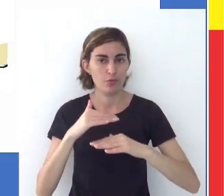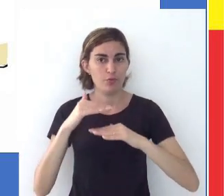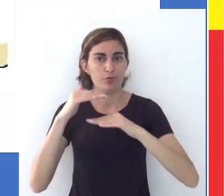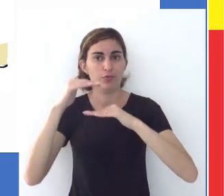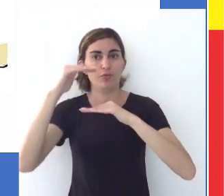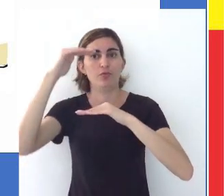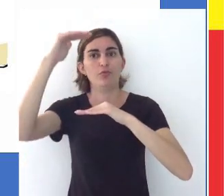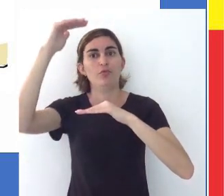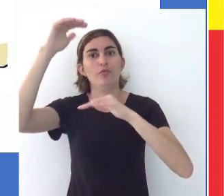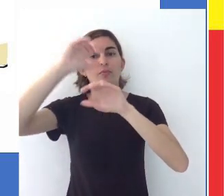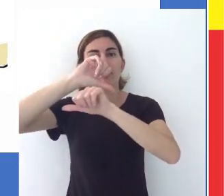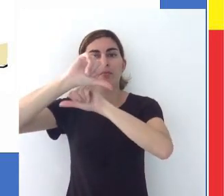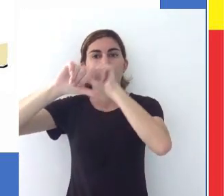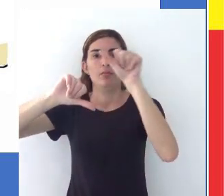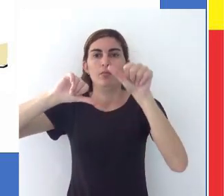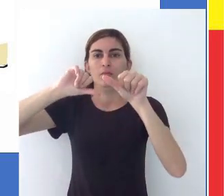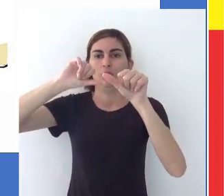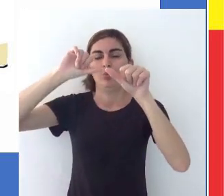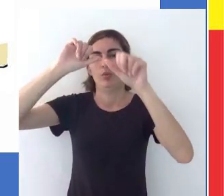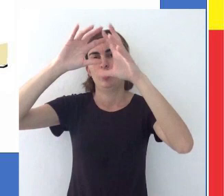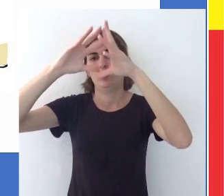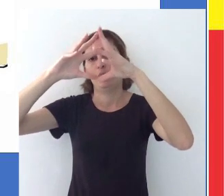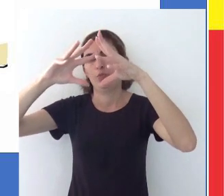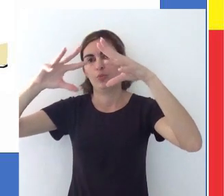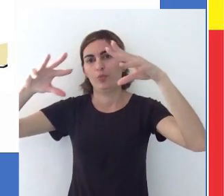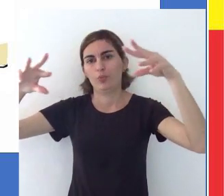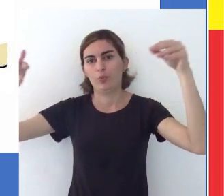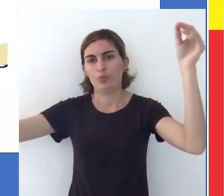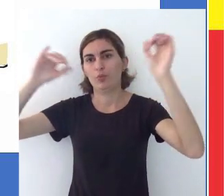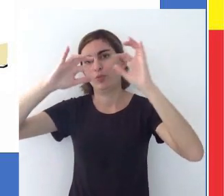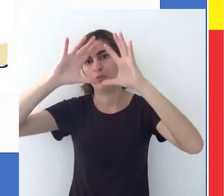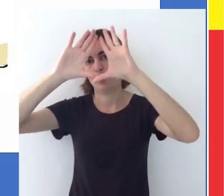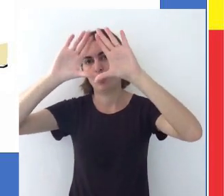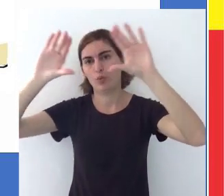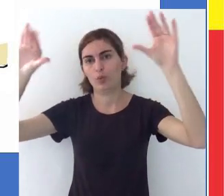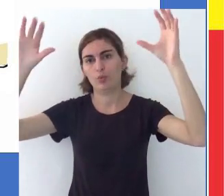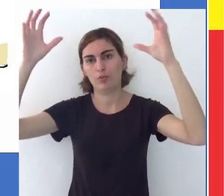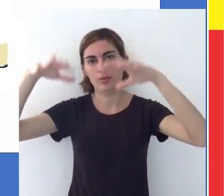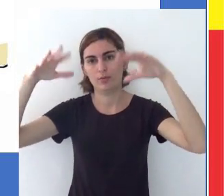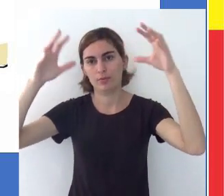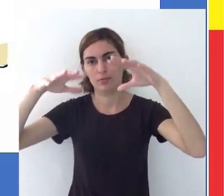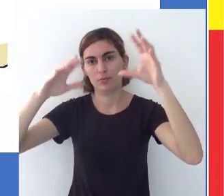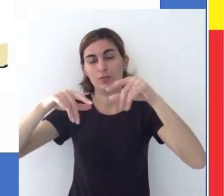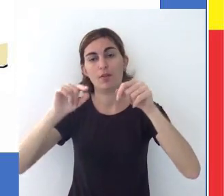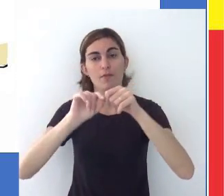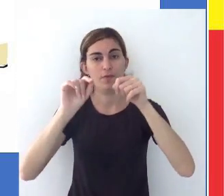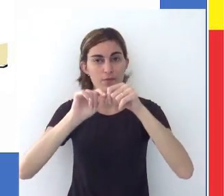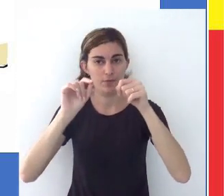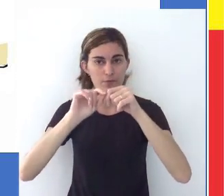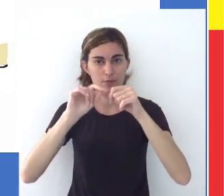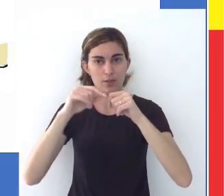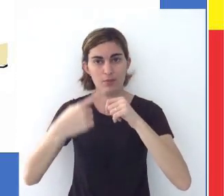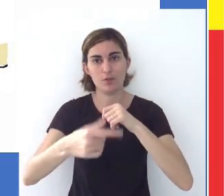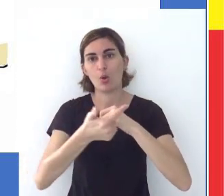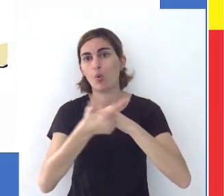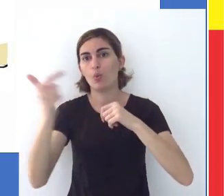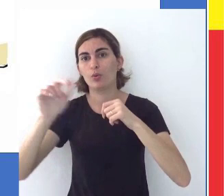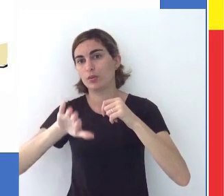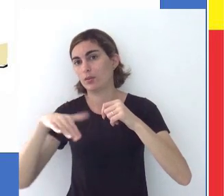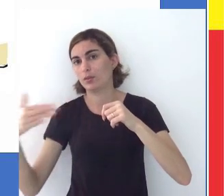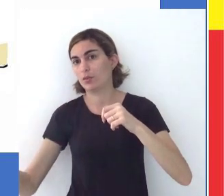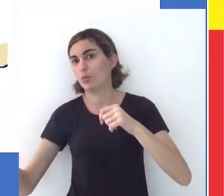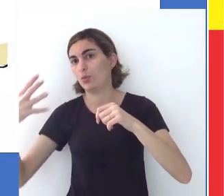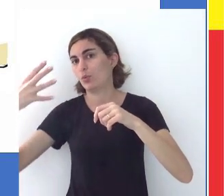medida que ela vai subindo, ela vai acabando, ela vai se dissipando, ela vai se dissolvendo essa nuvem em chuva. E isso faz com que a